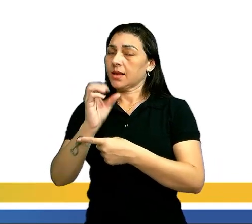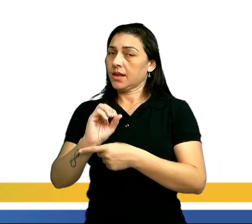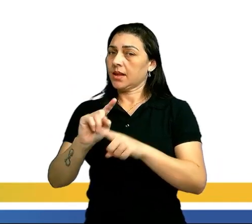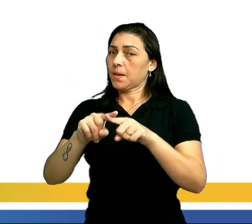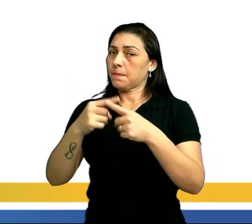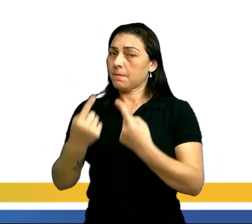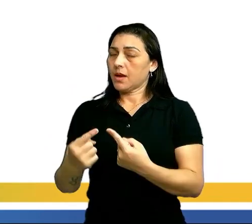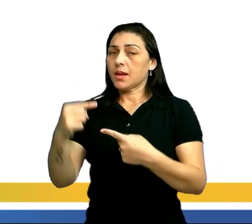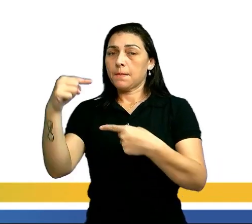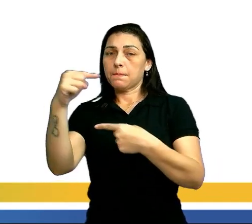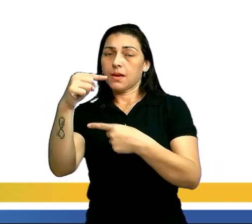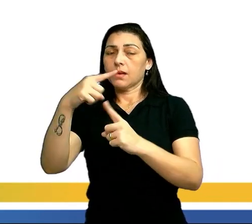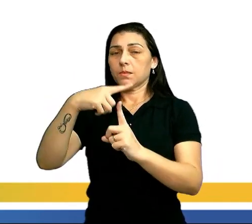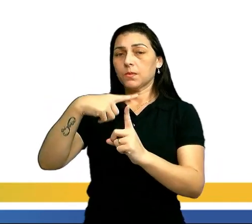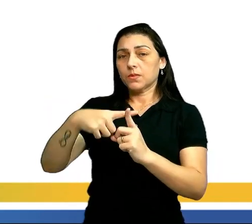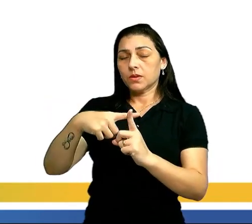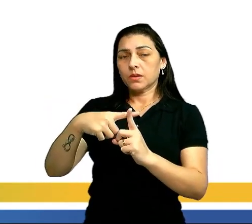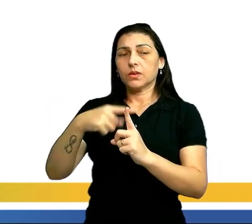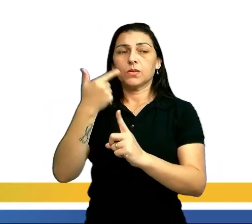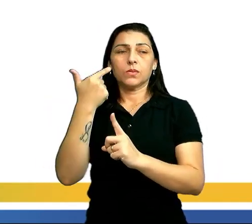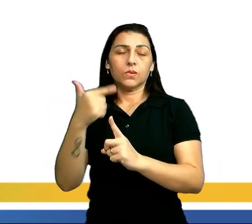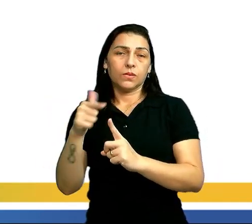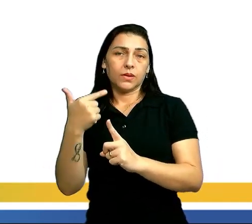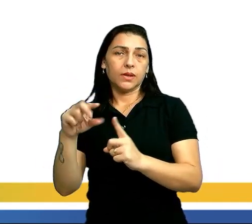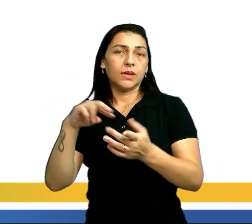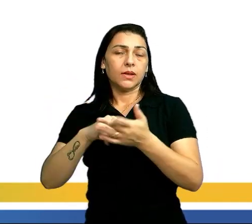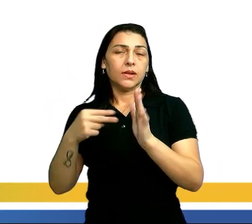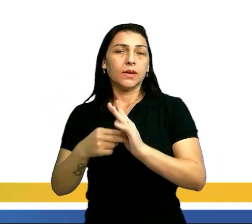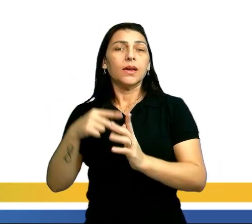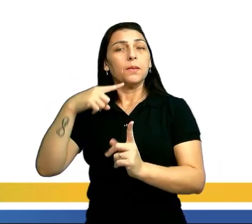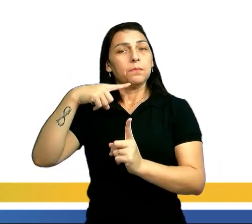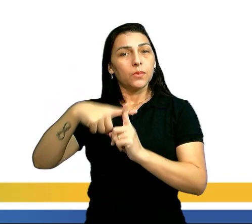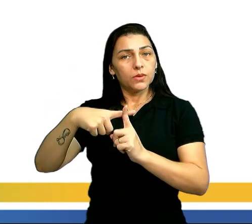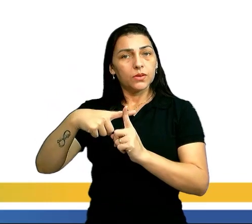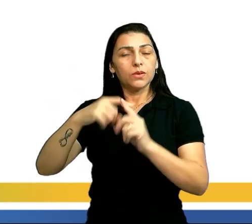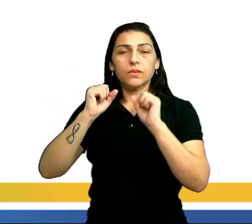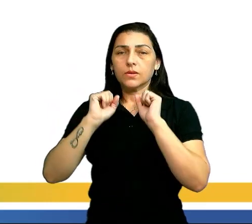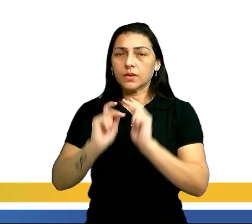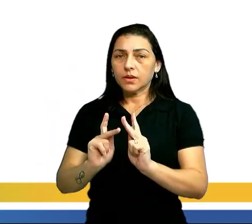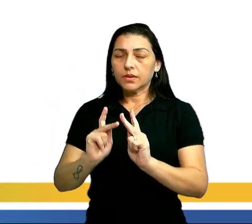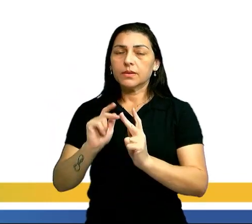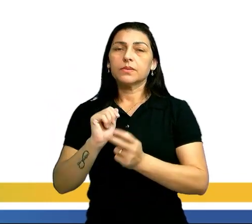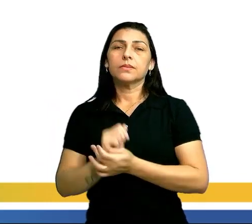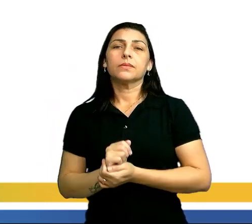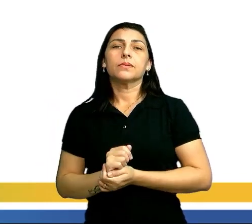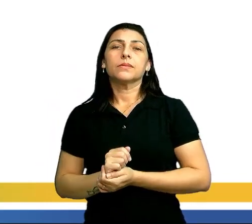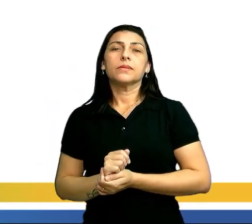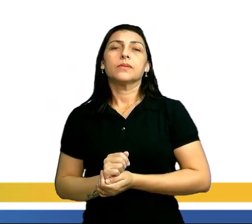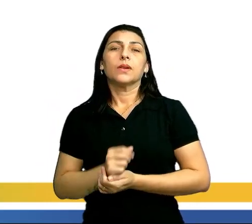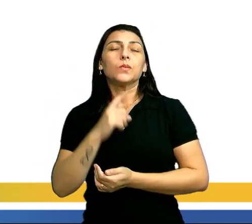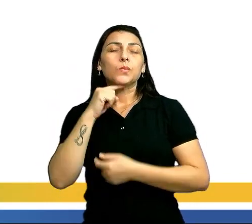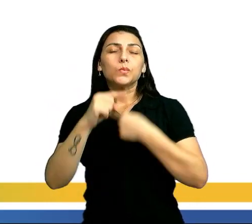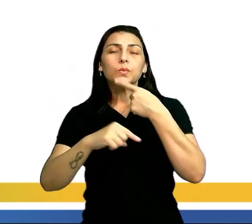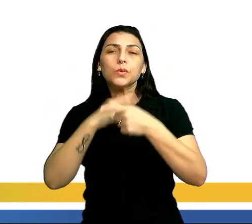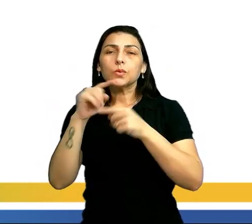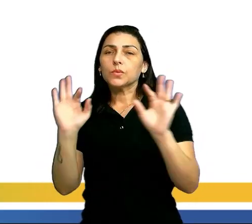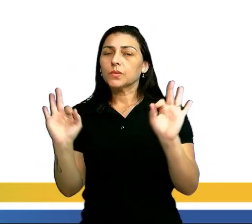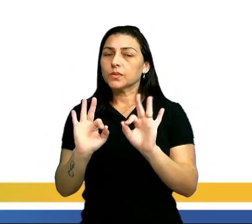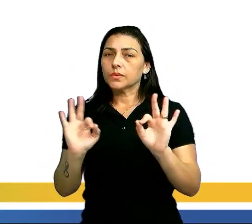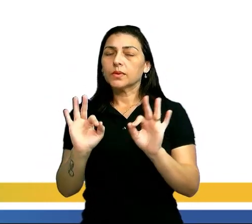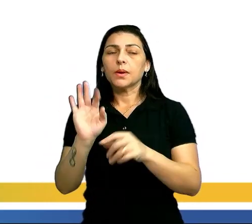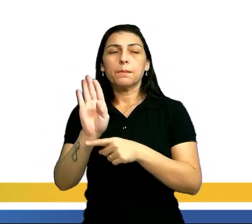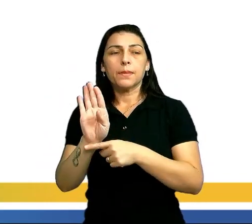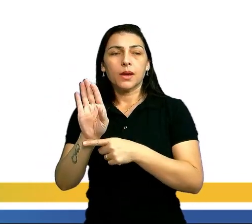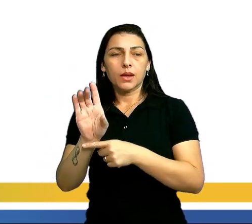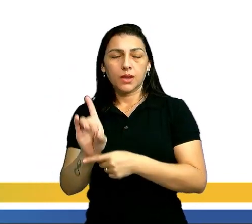na alternativa E não tem um sinal, significa que é positivo, tá bom? Para você não ficar com essa dúvida. Na letra